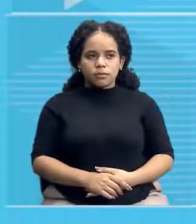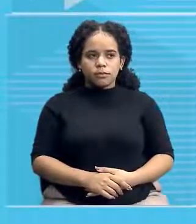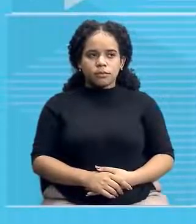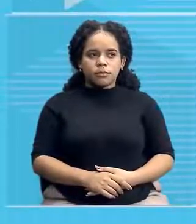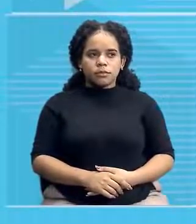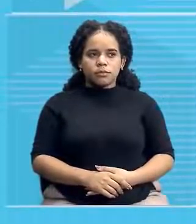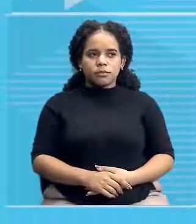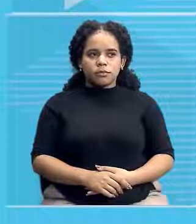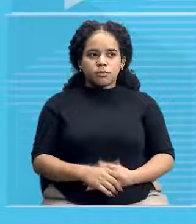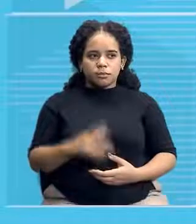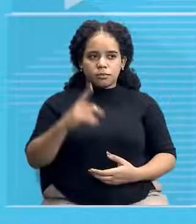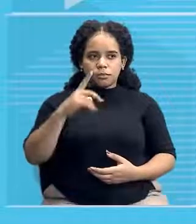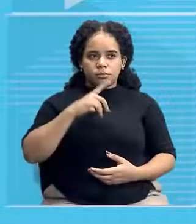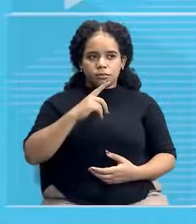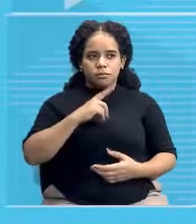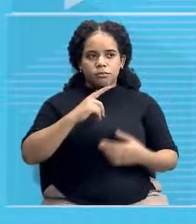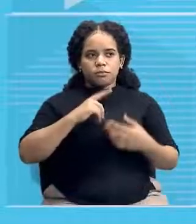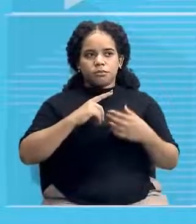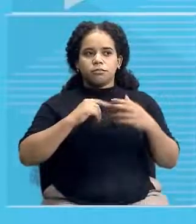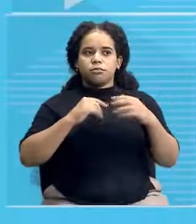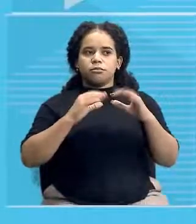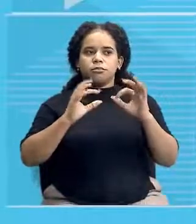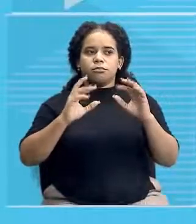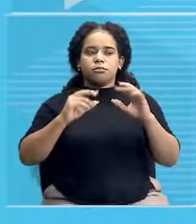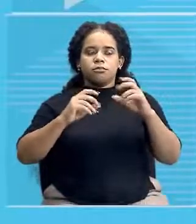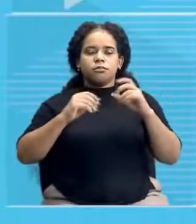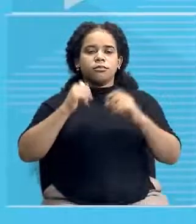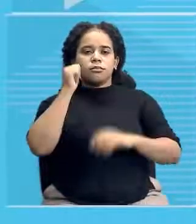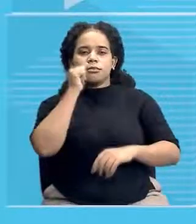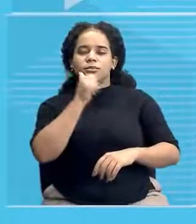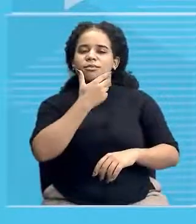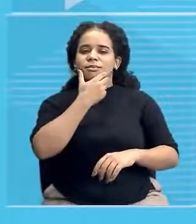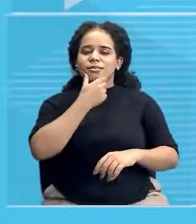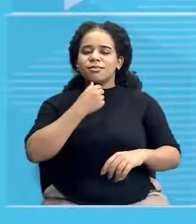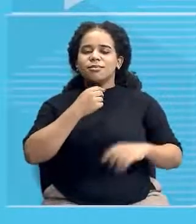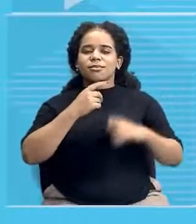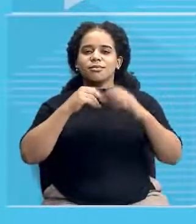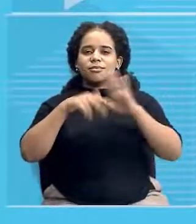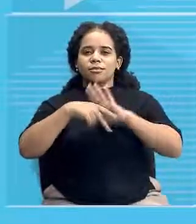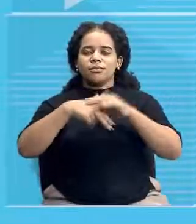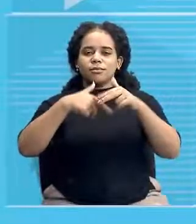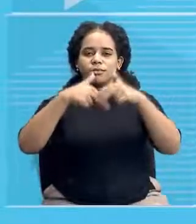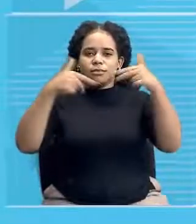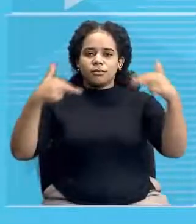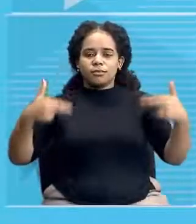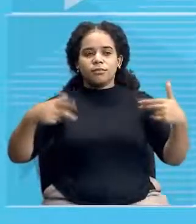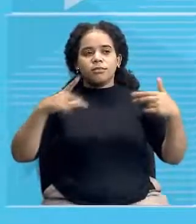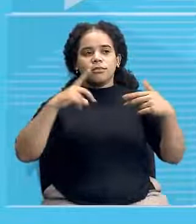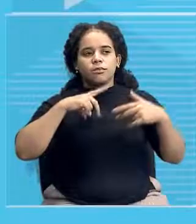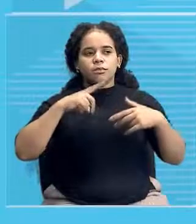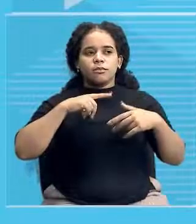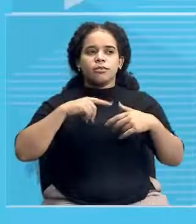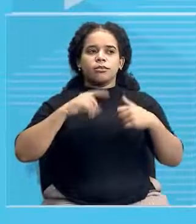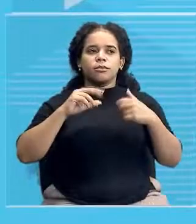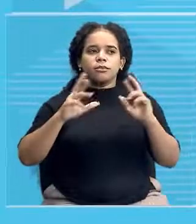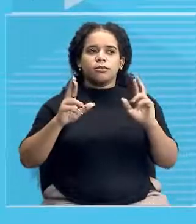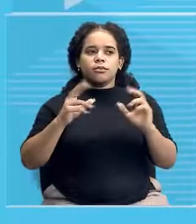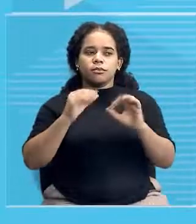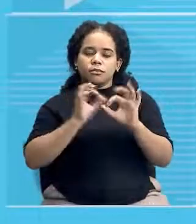Entre a construção e a